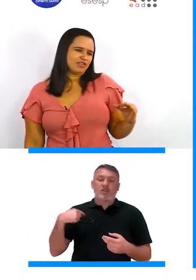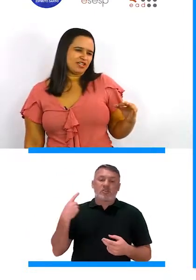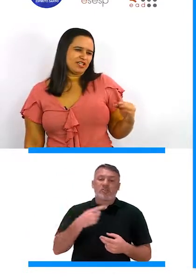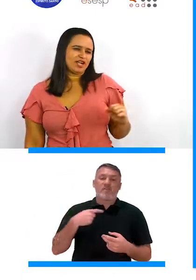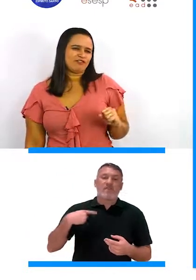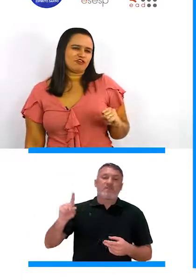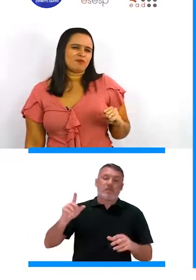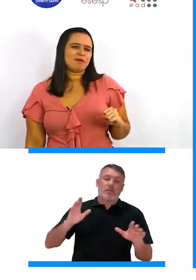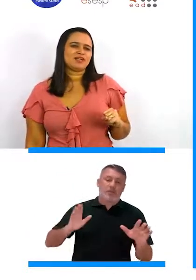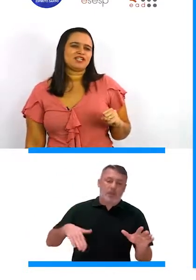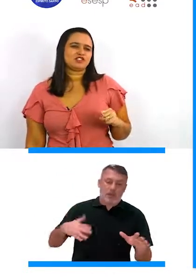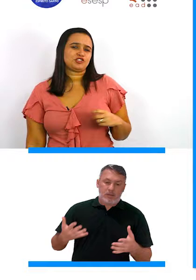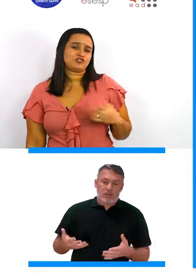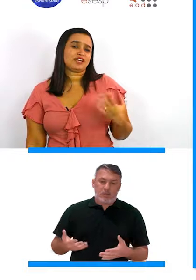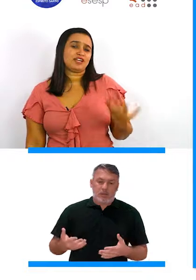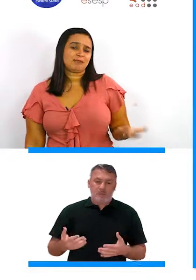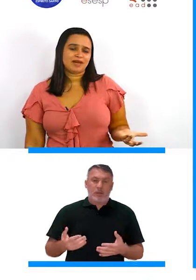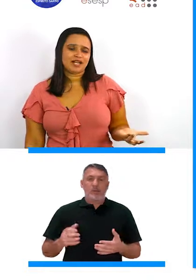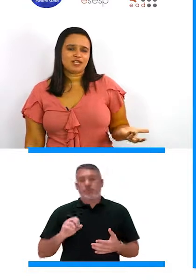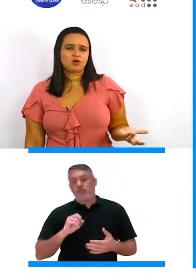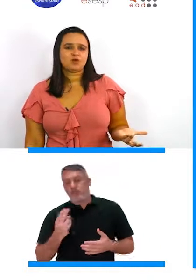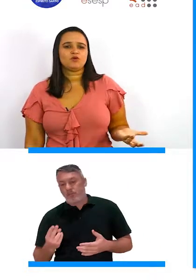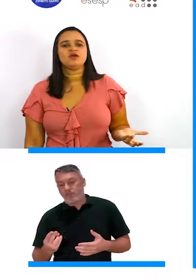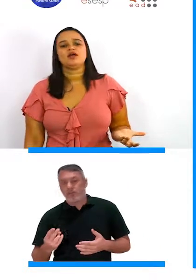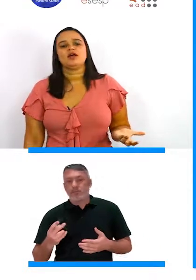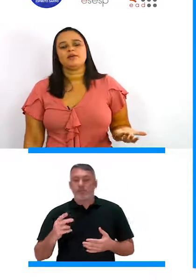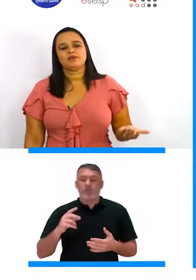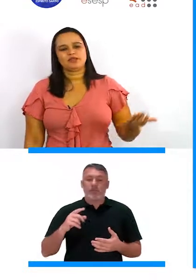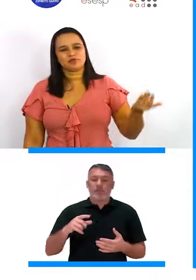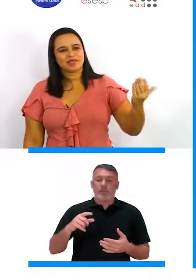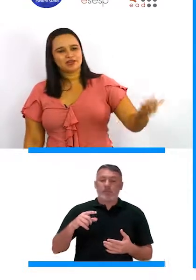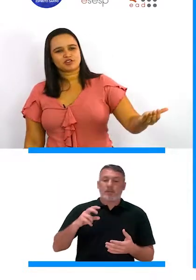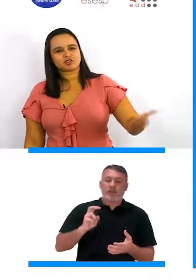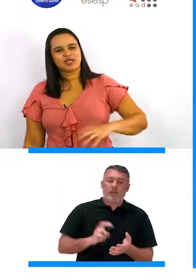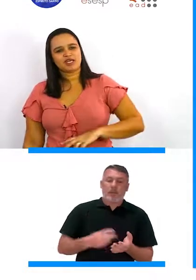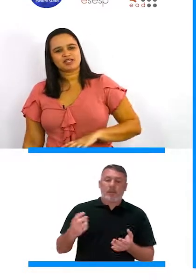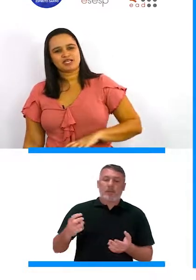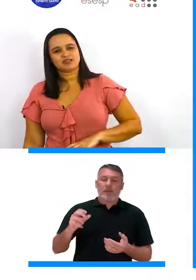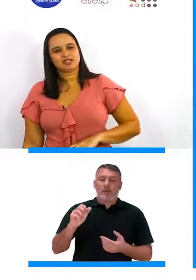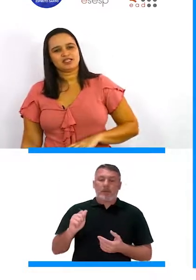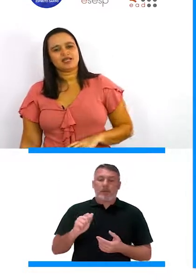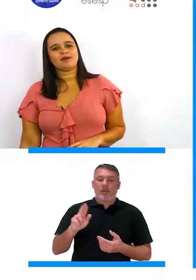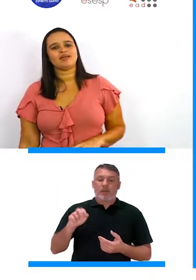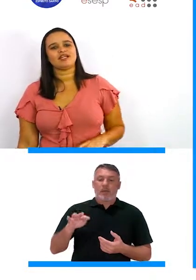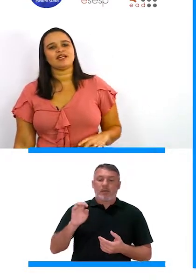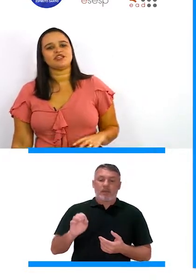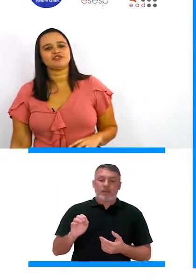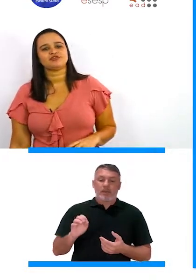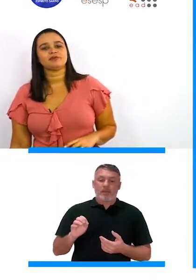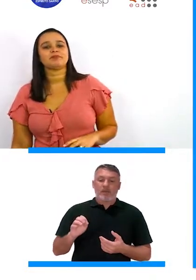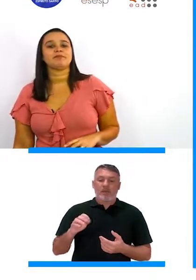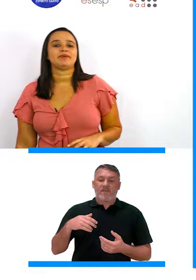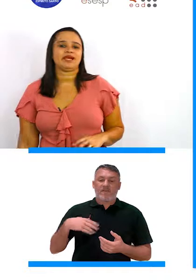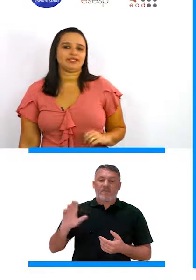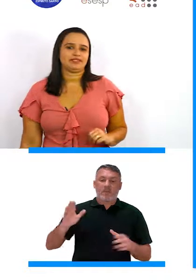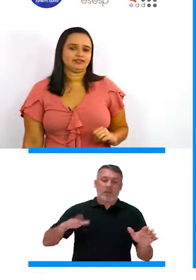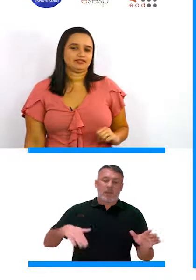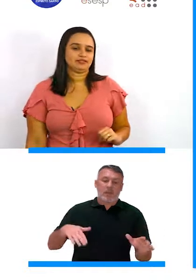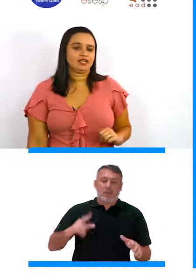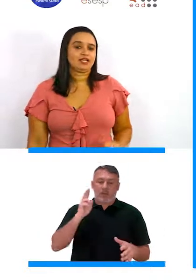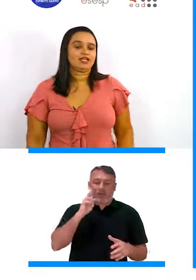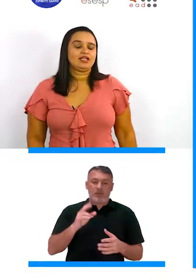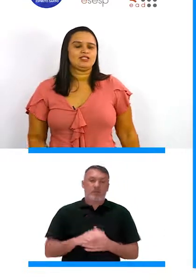vai preferir a forma amanhã a gente vai na praia ou, para os menos escolarizados ainda, amanhã a gente vamos para a